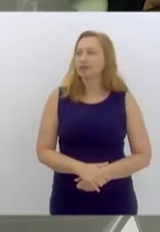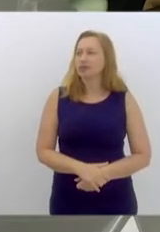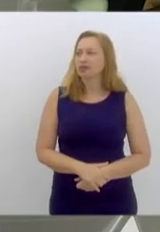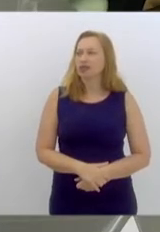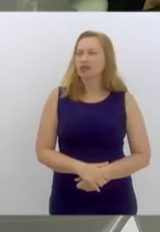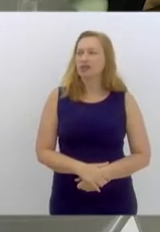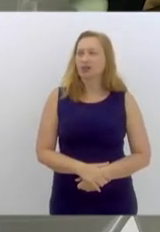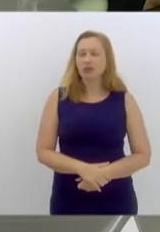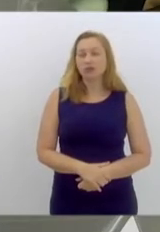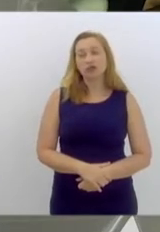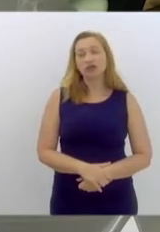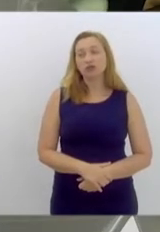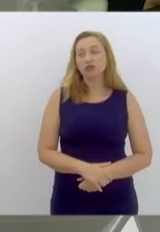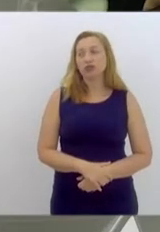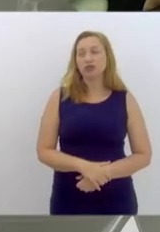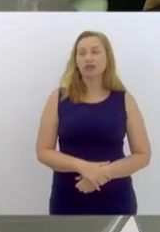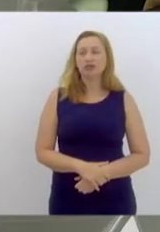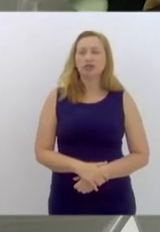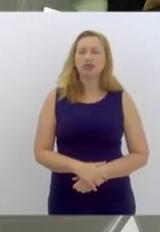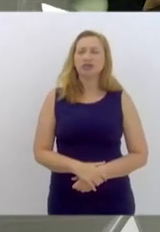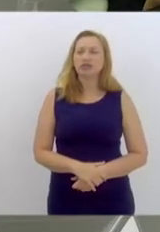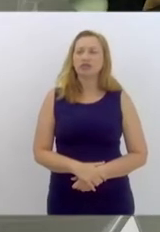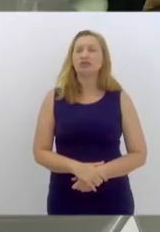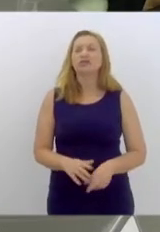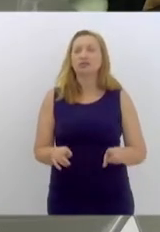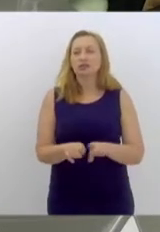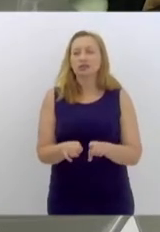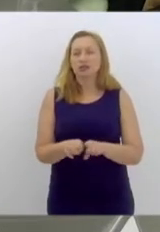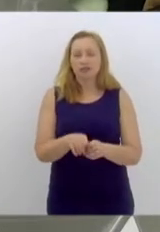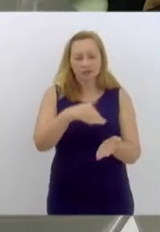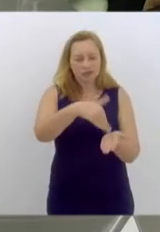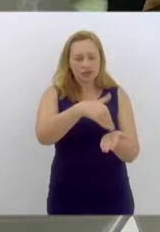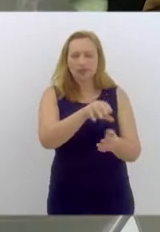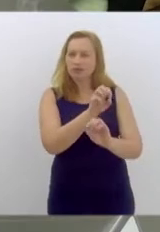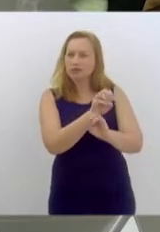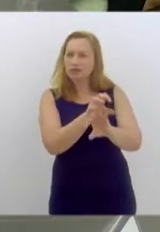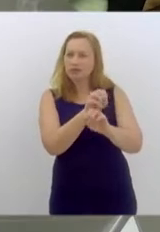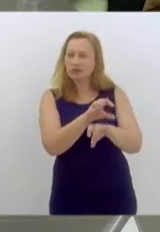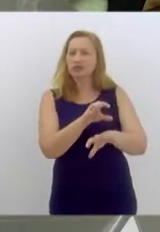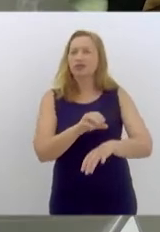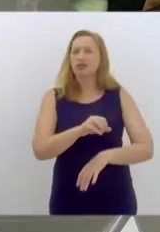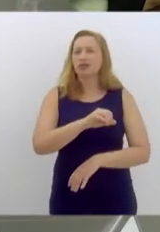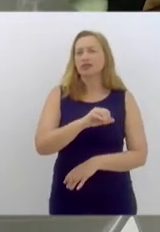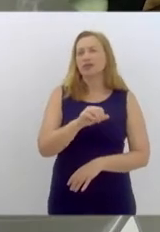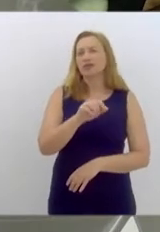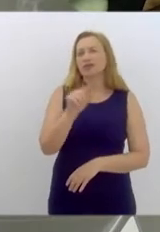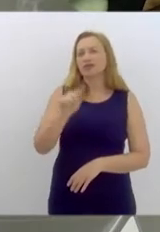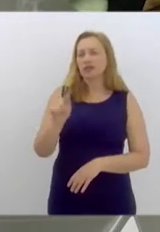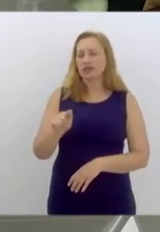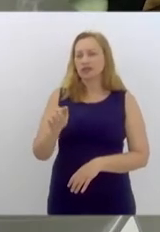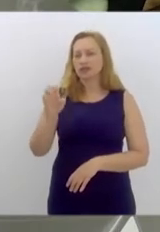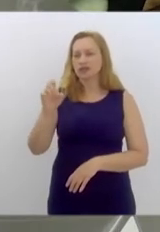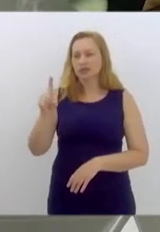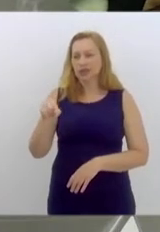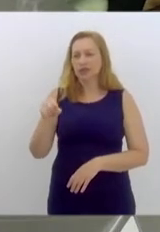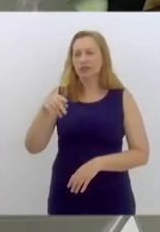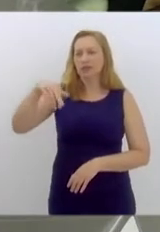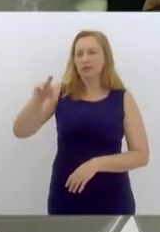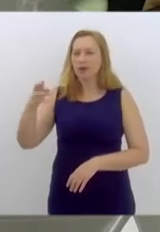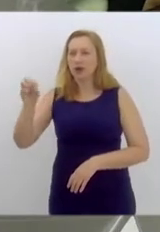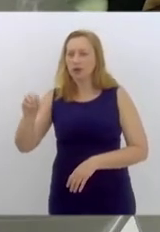Além disso, da SEDUC, o Zé Mauro Braz. Muito obrigado, Zé Mauro.